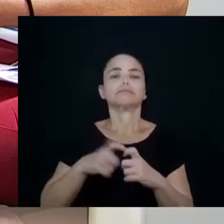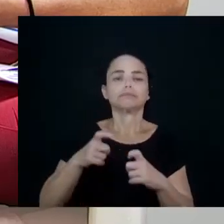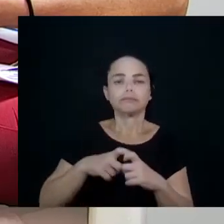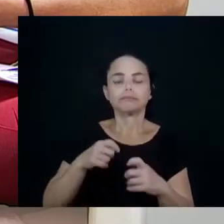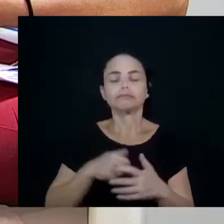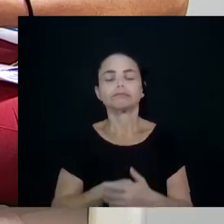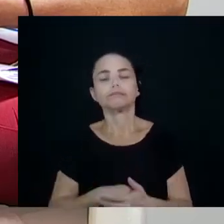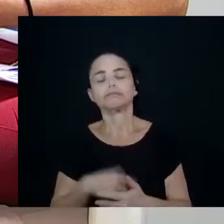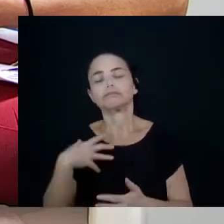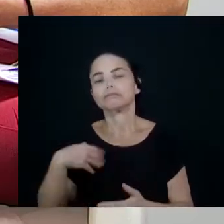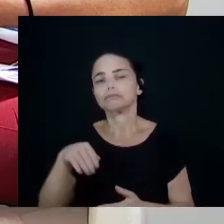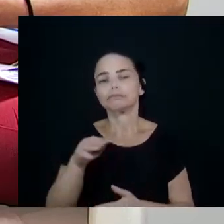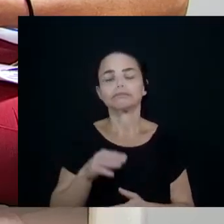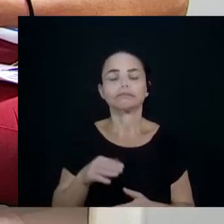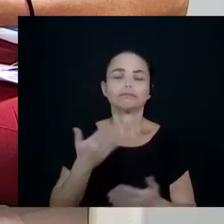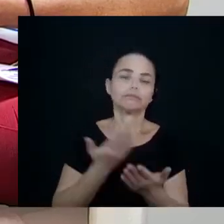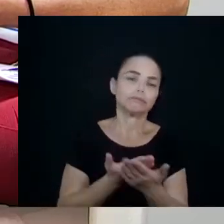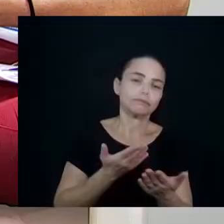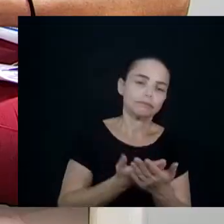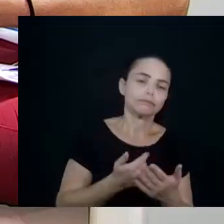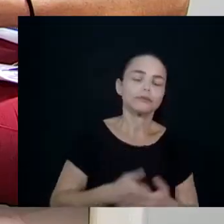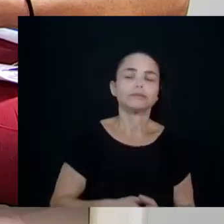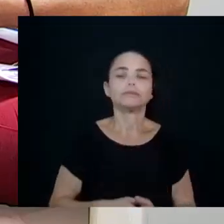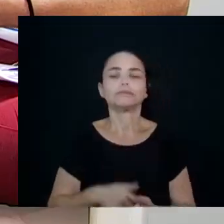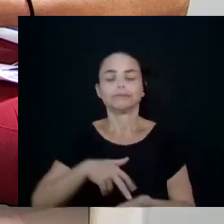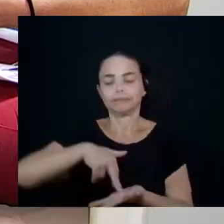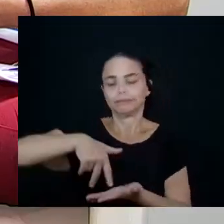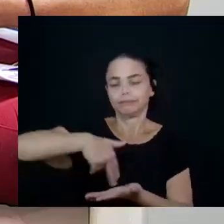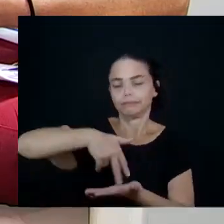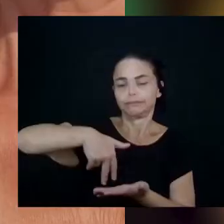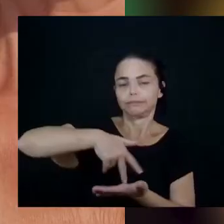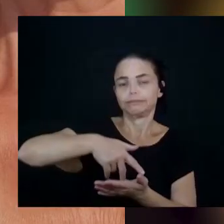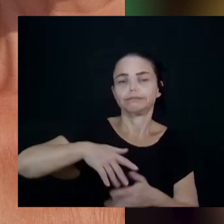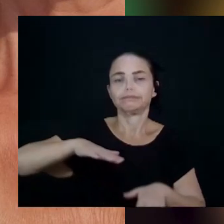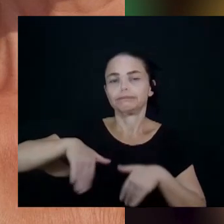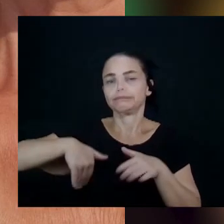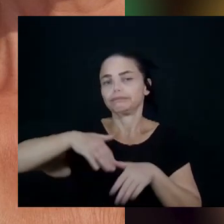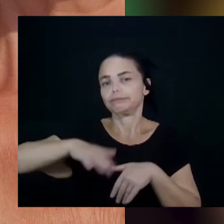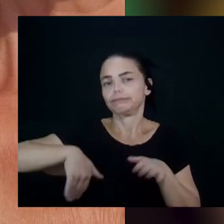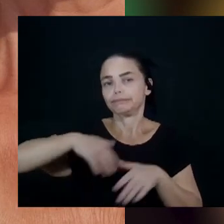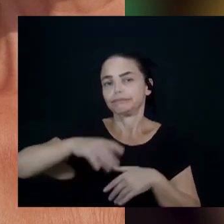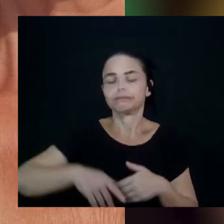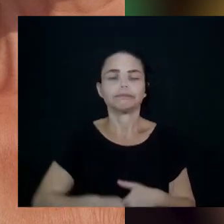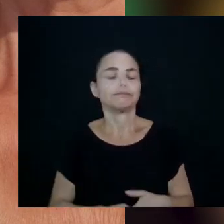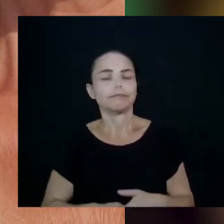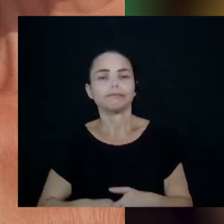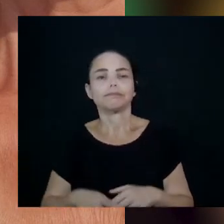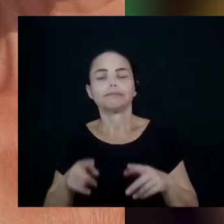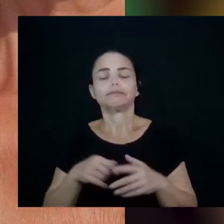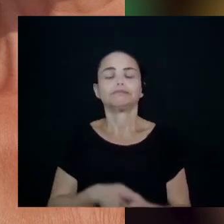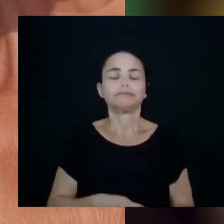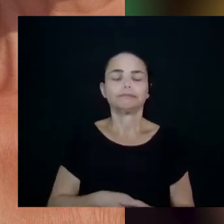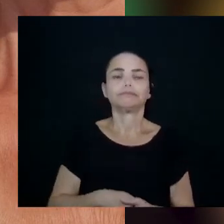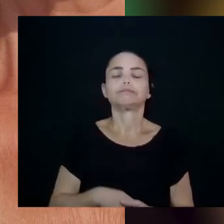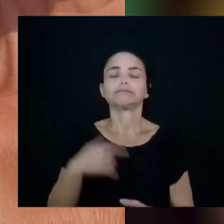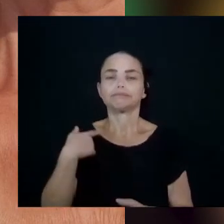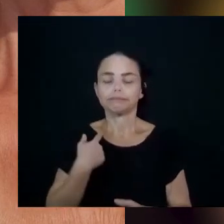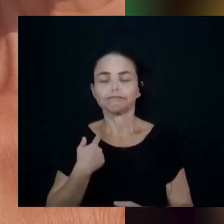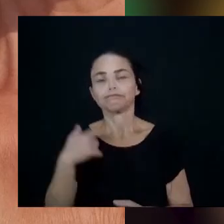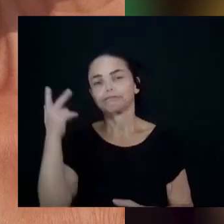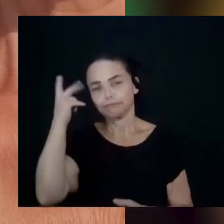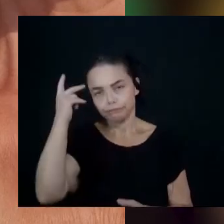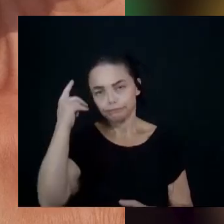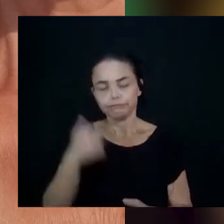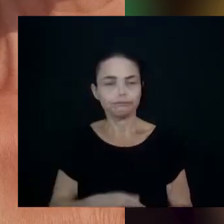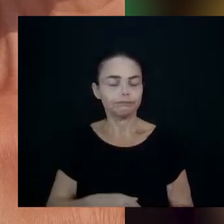uma aula de balé, de piscina, o que quer que seja. Isso é natural, a maioria das mães,